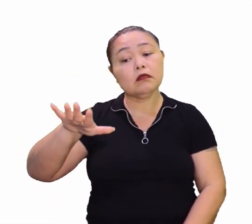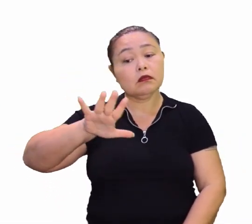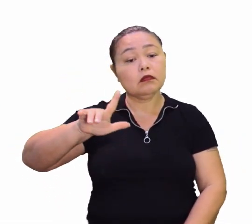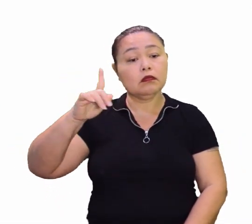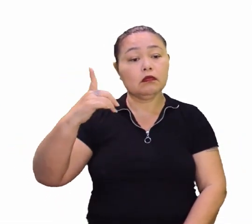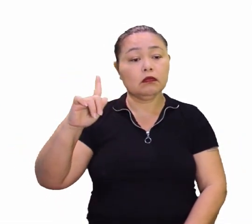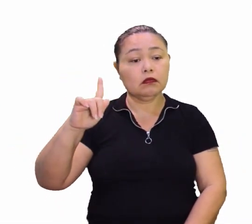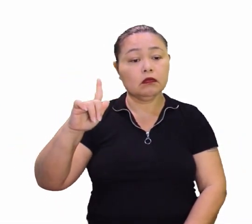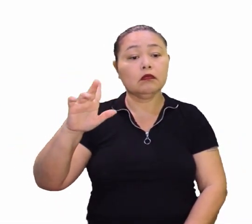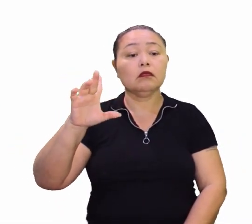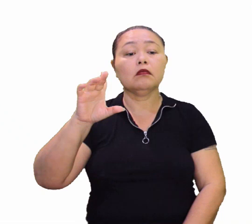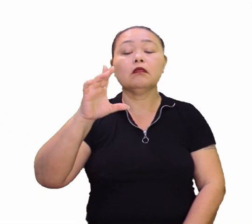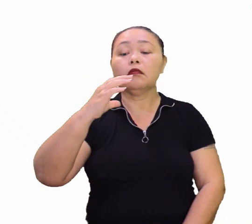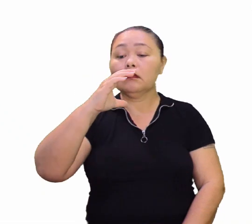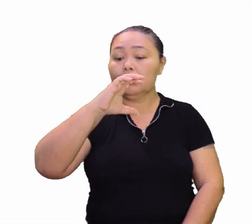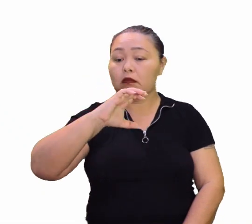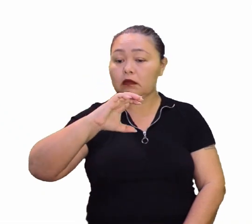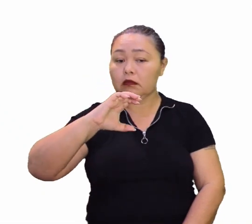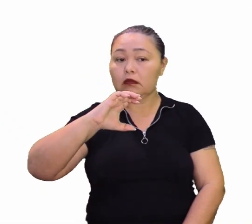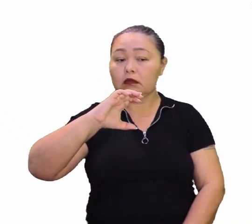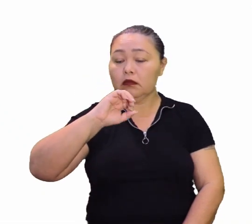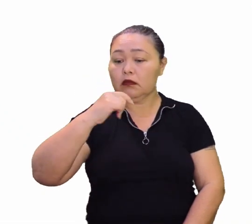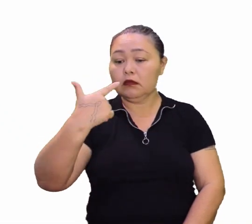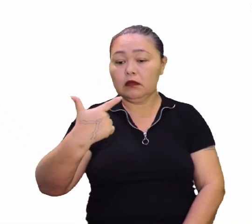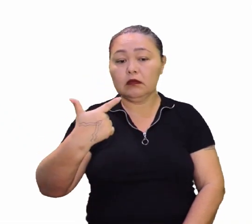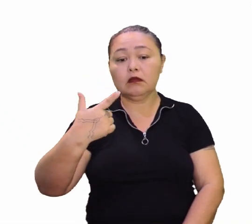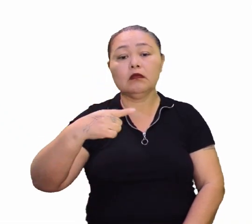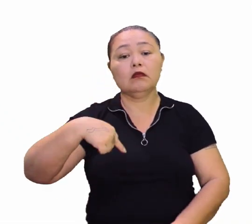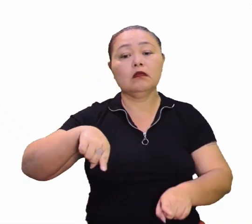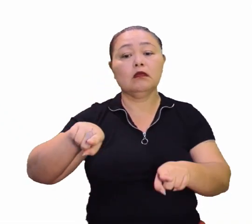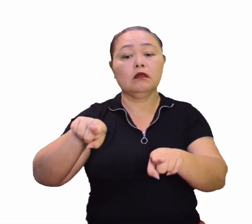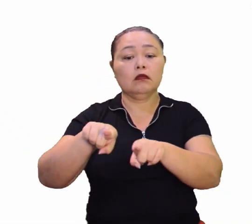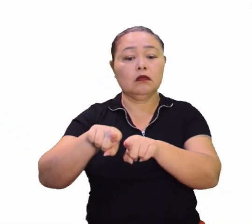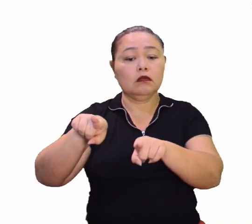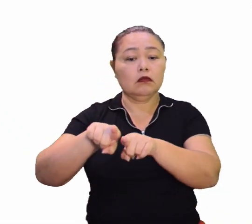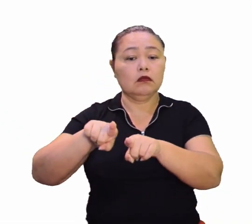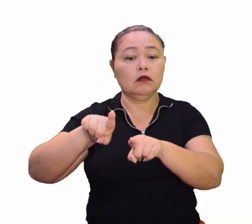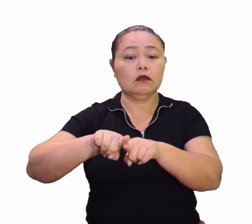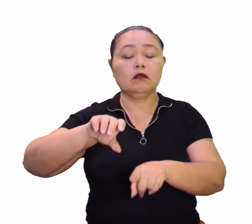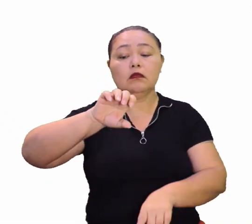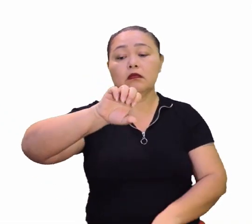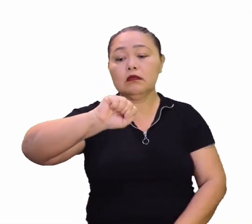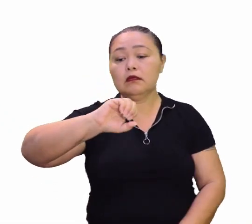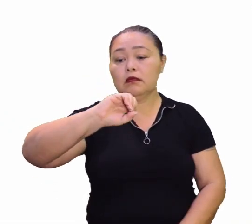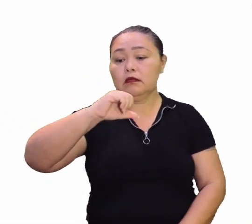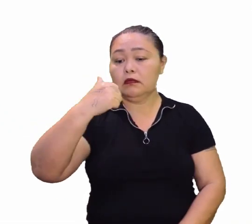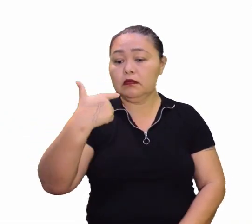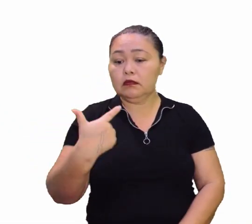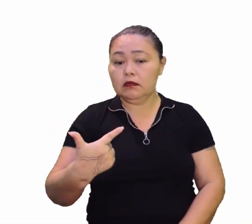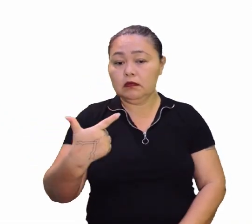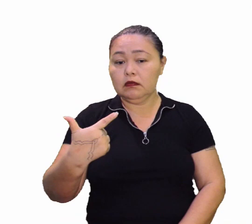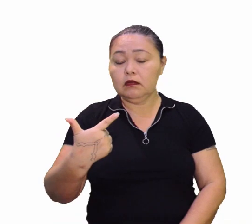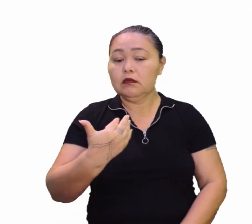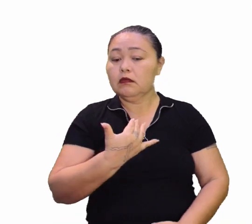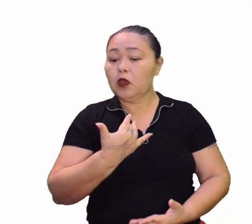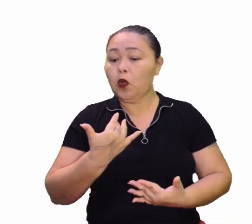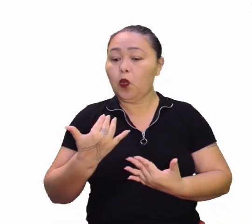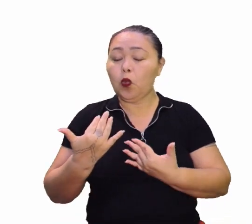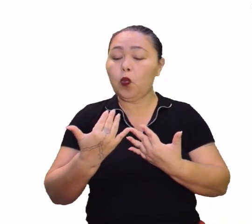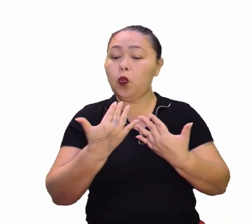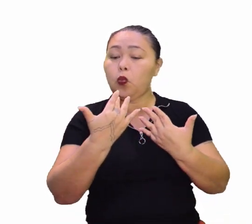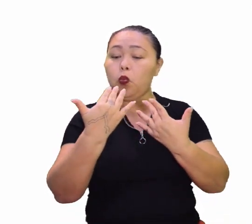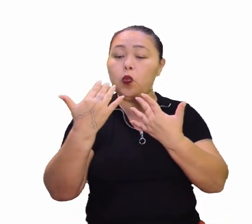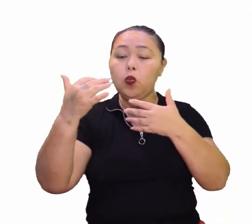geográfica, que é o dióxido de carbono, mas nós temos aí o dióxido de enxofre, que contribui também para a questão aí da